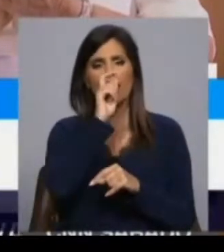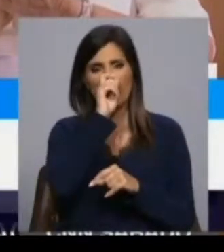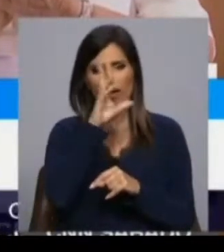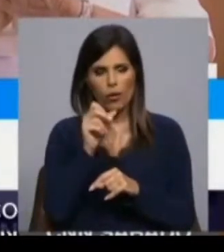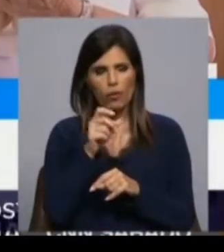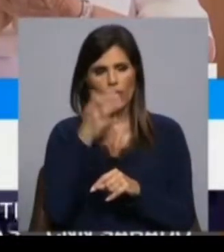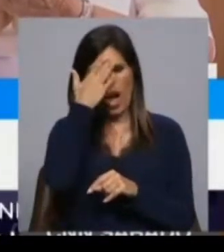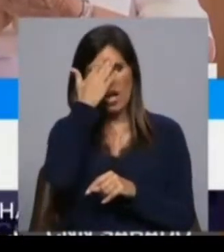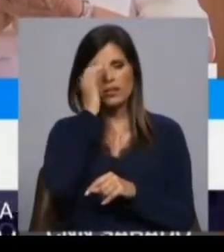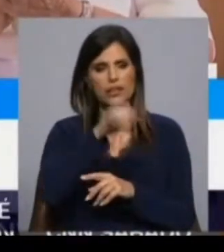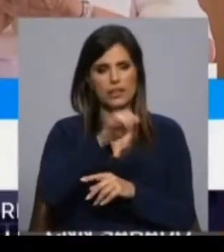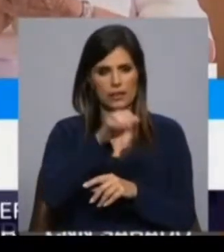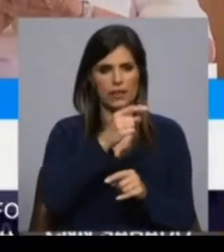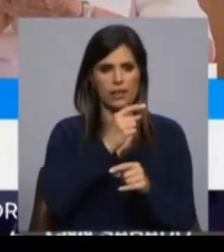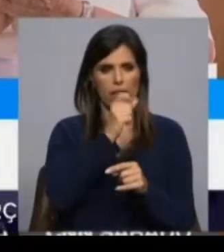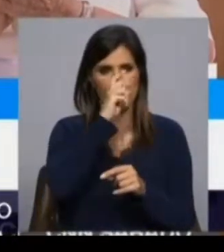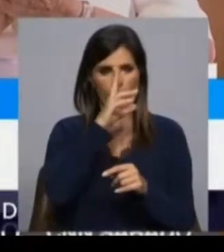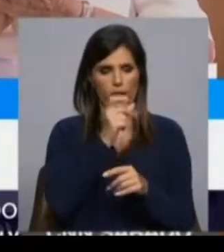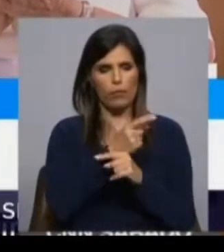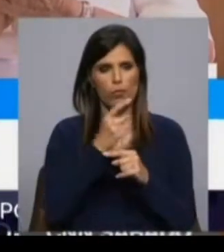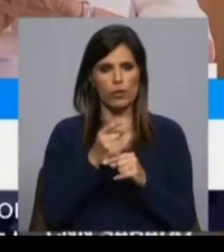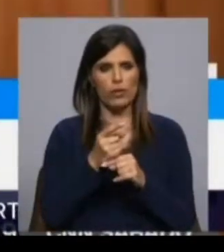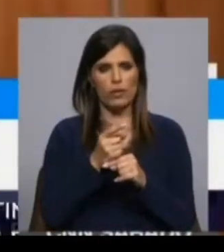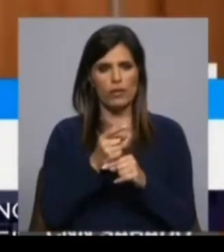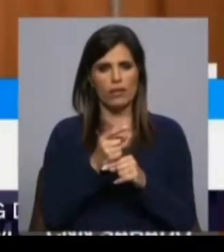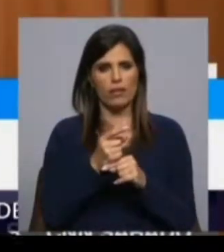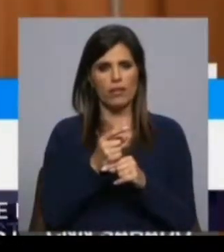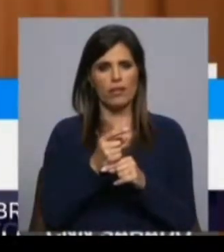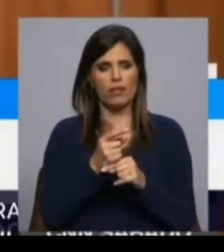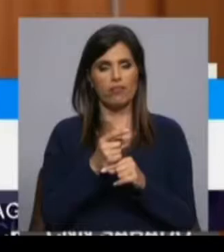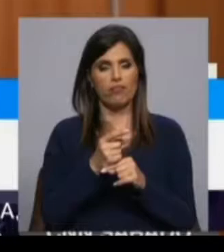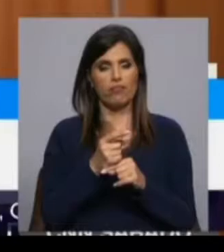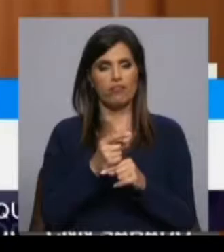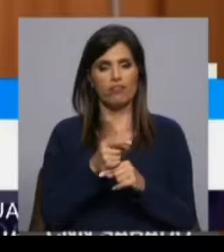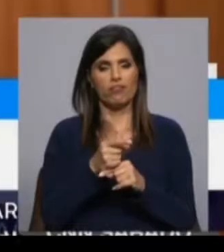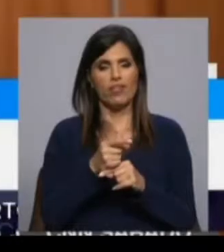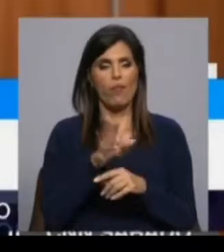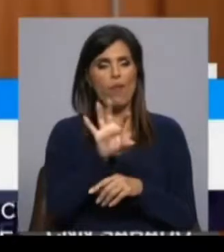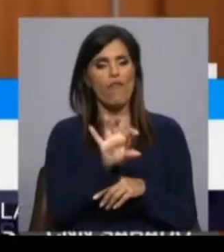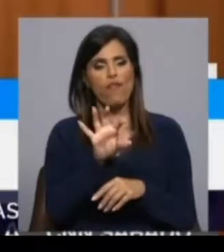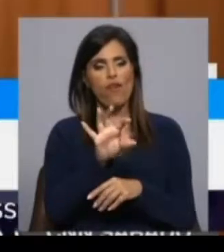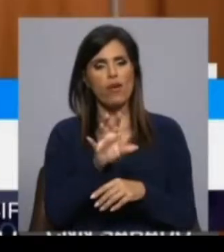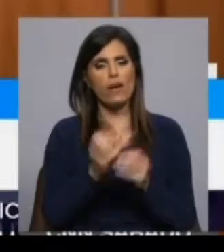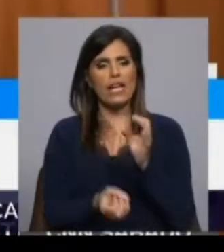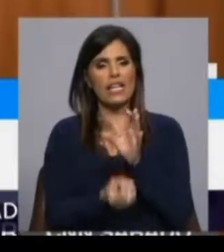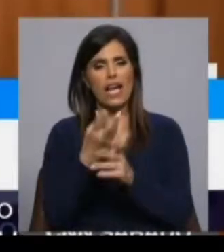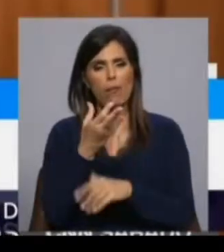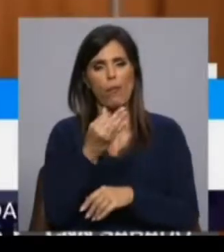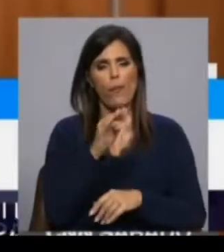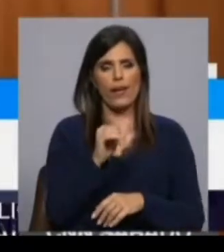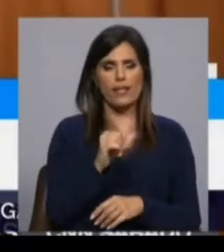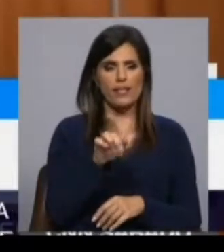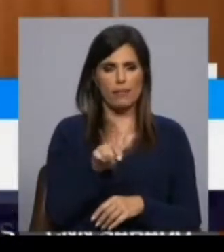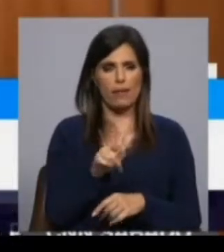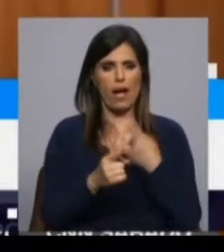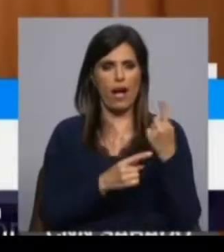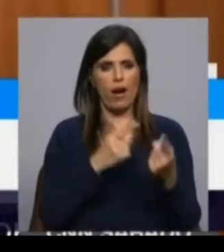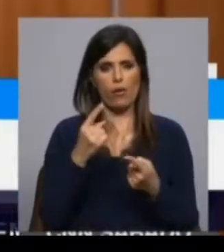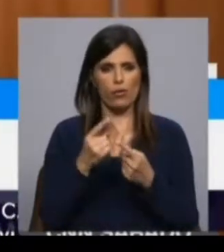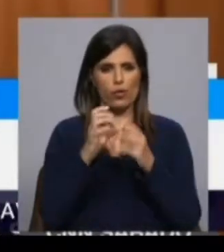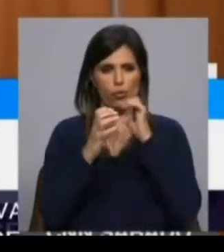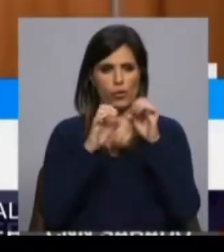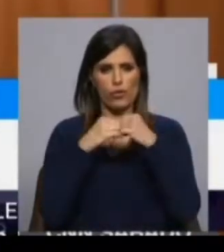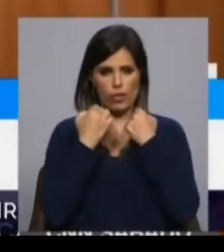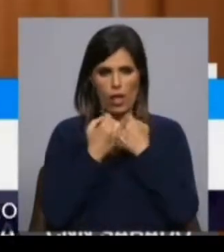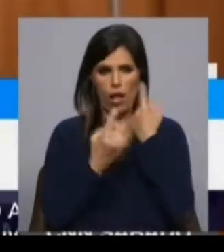um erro porque era uma armadilha montada pelo PS e pelos alguns órgãos de